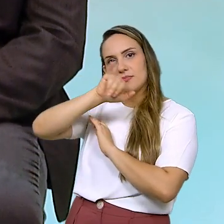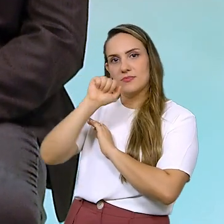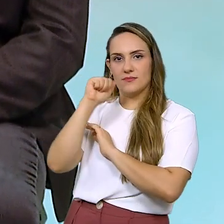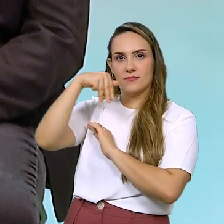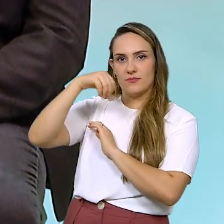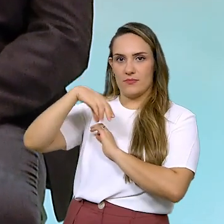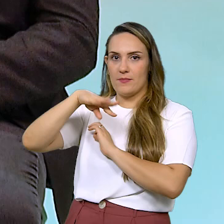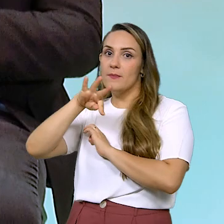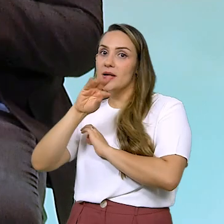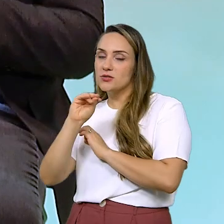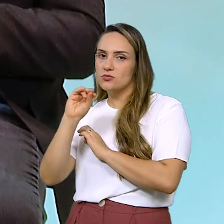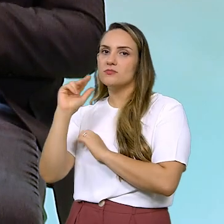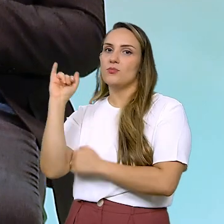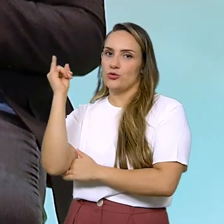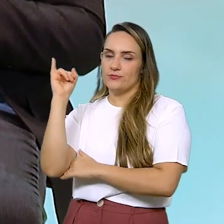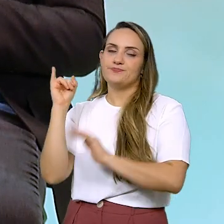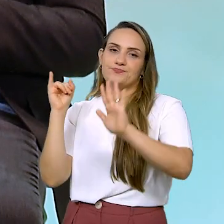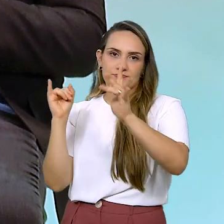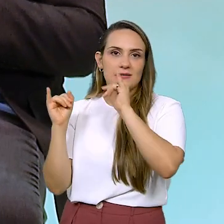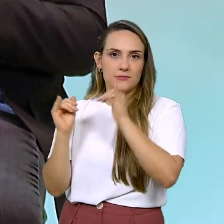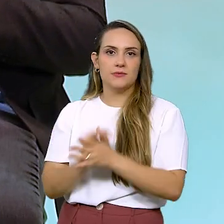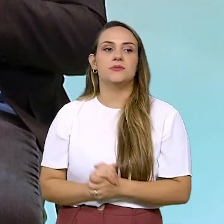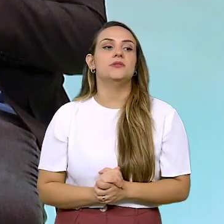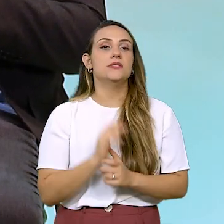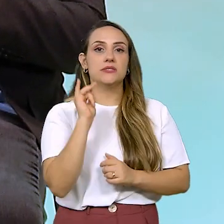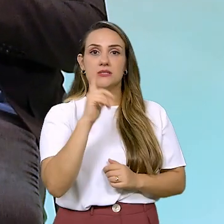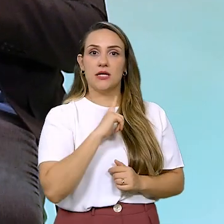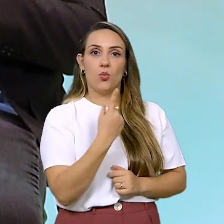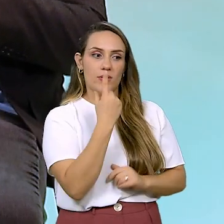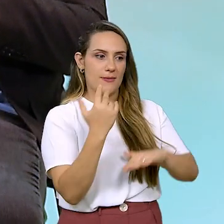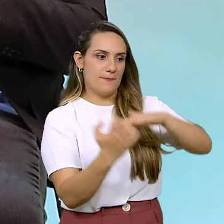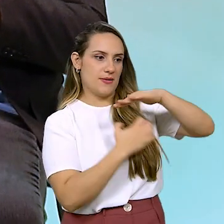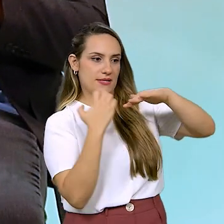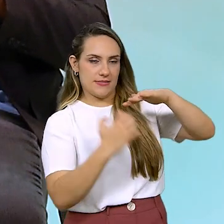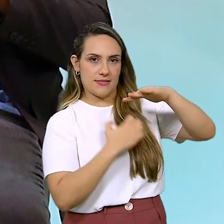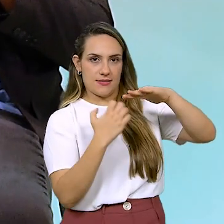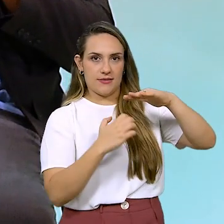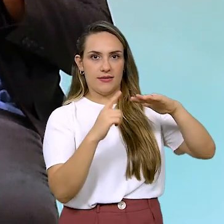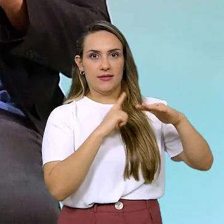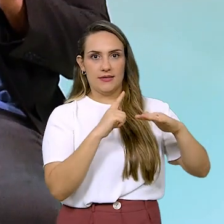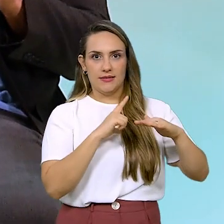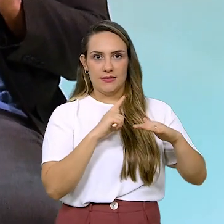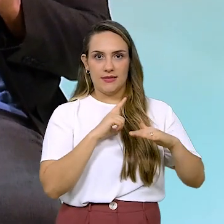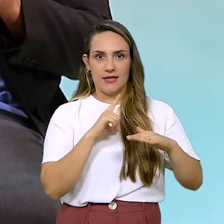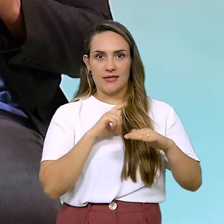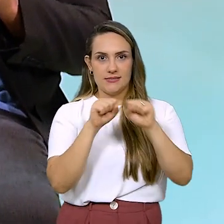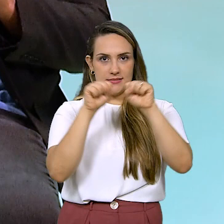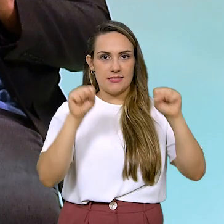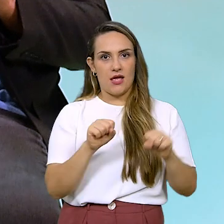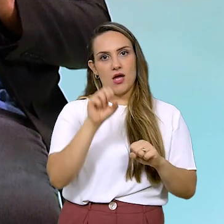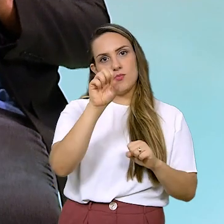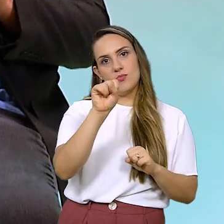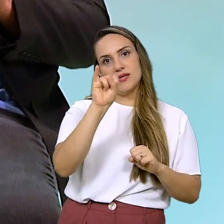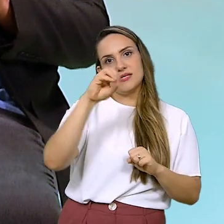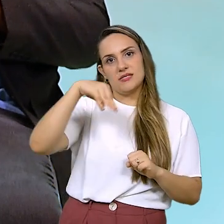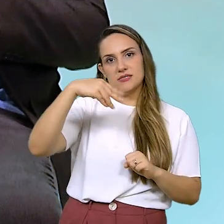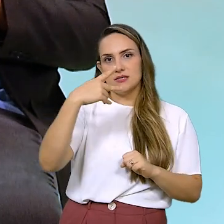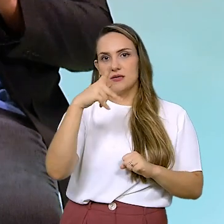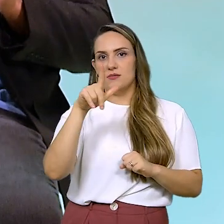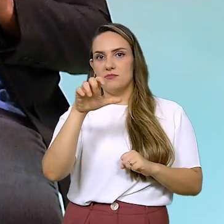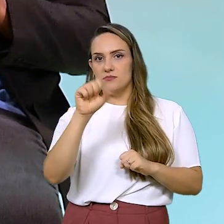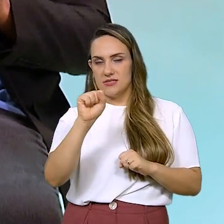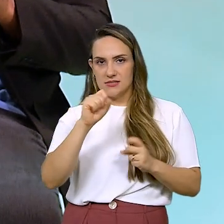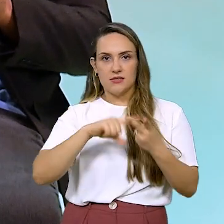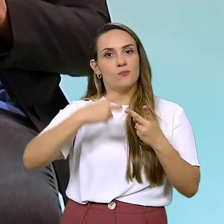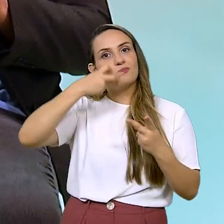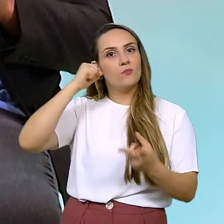ouvinte, ó. Se você pega uma empresa que possui, por exemplo, o regime de tributação do Simples Nacional e do lucro real, os tributos a